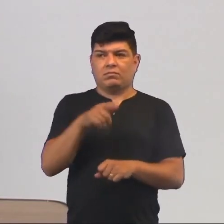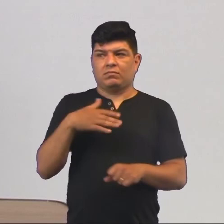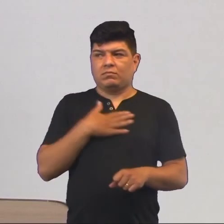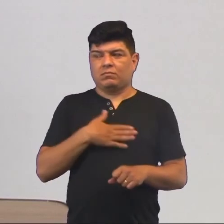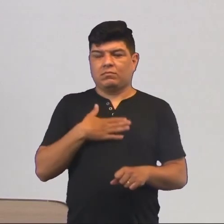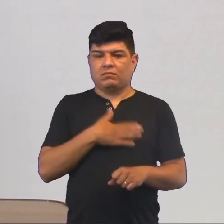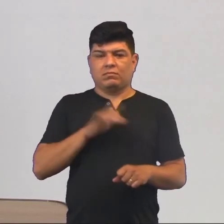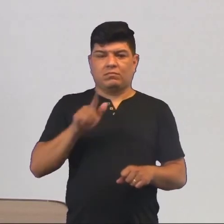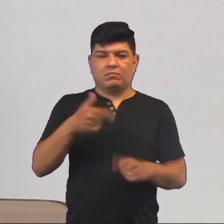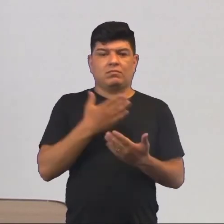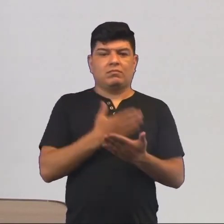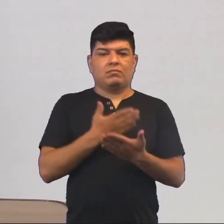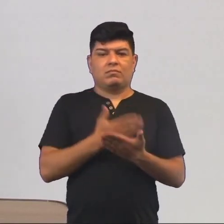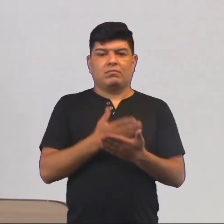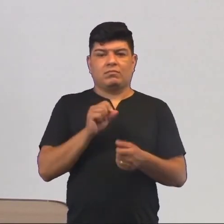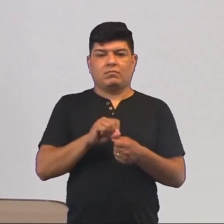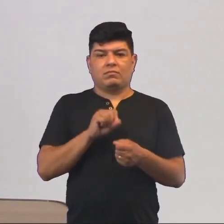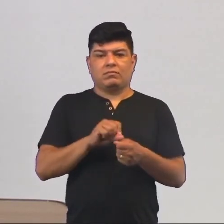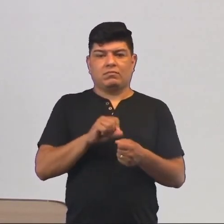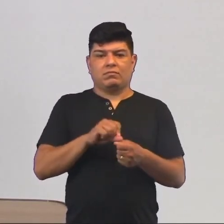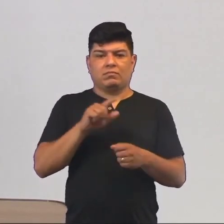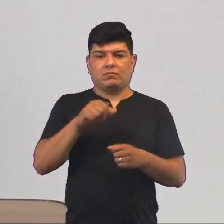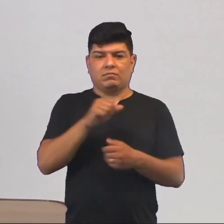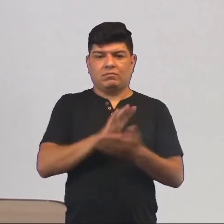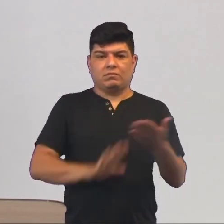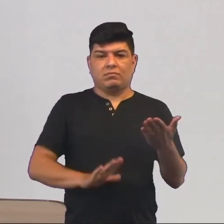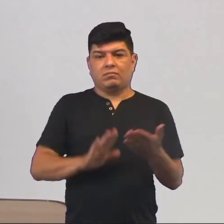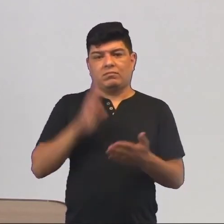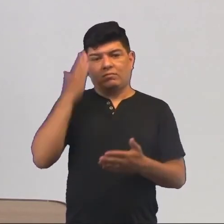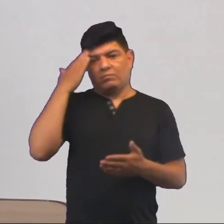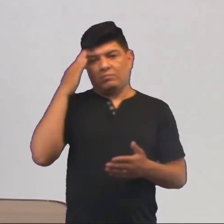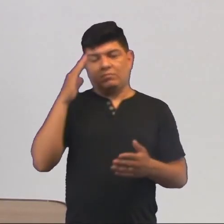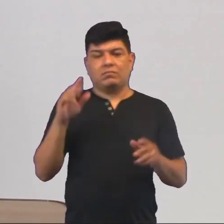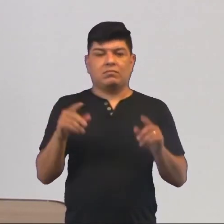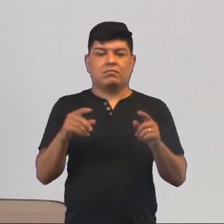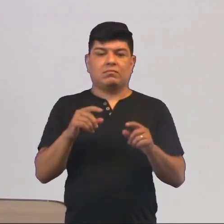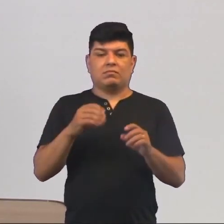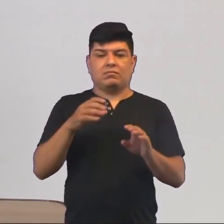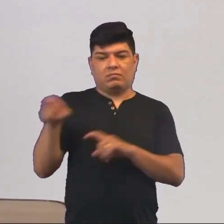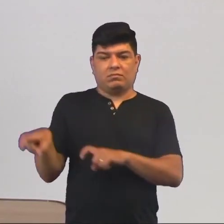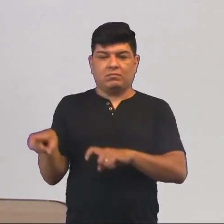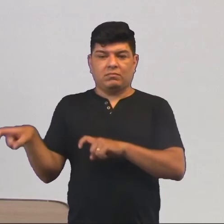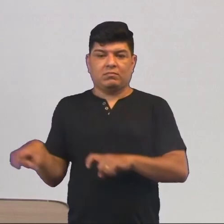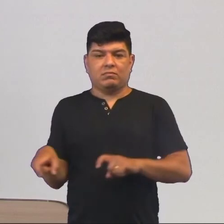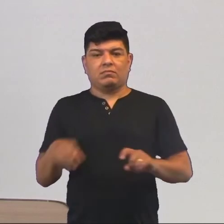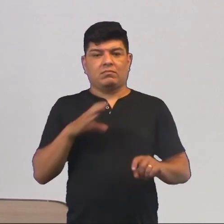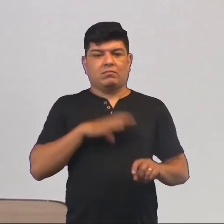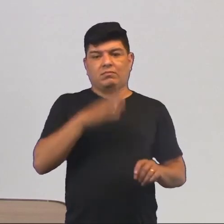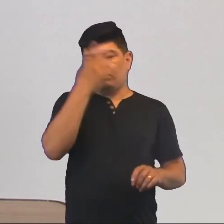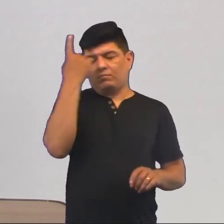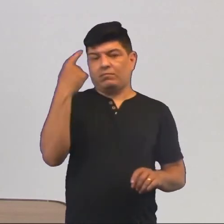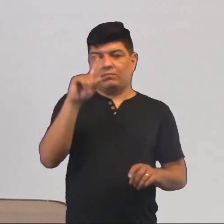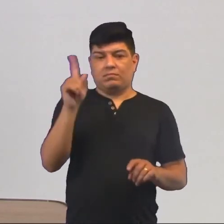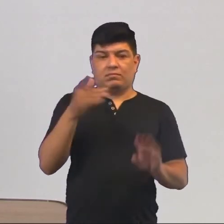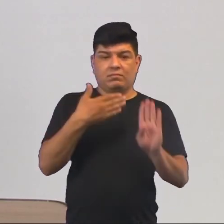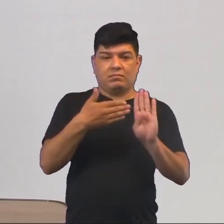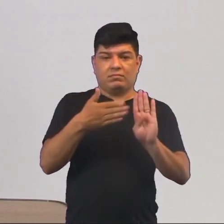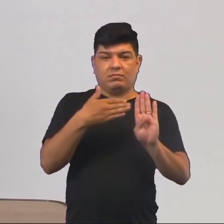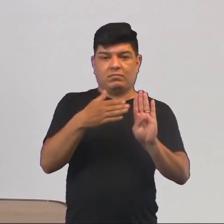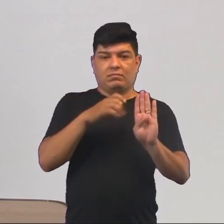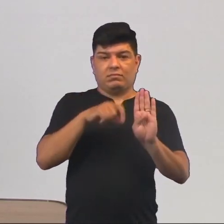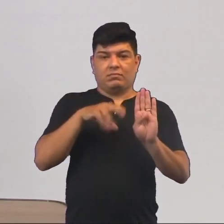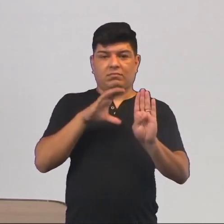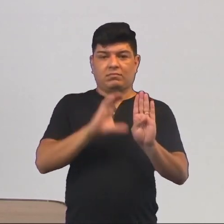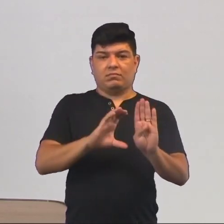tenha compreendido. Na próxima aula, a gente vai fazer outras atividades para entender essa relação entre o campo e a cidade. Mas não esqueça de